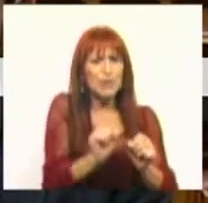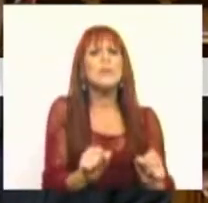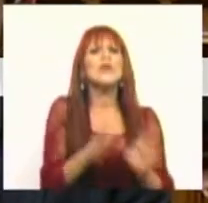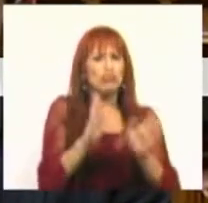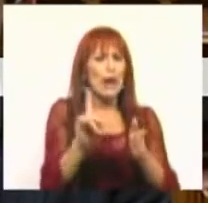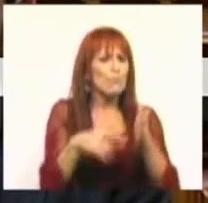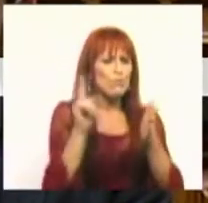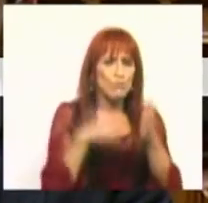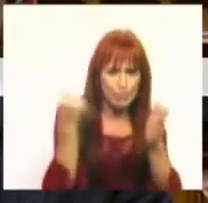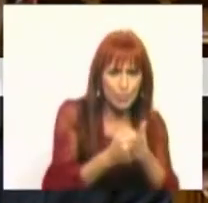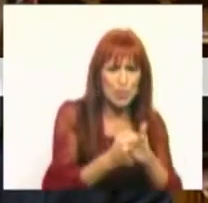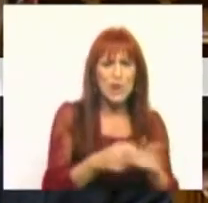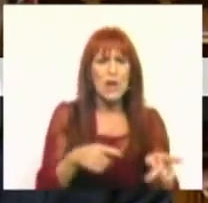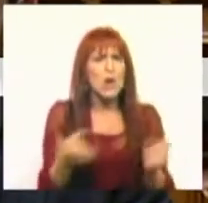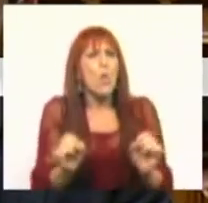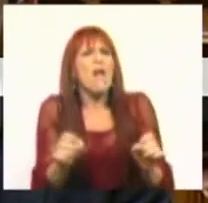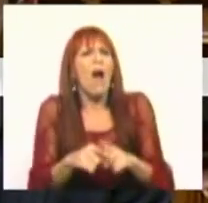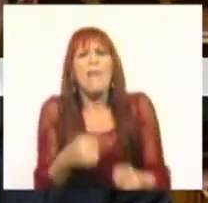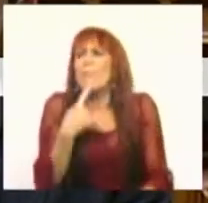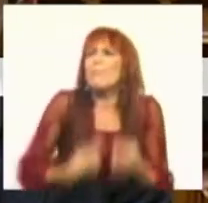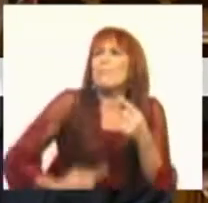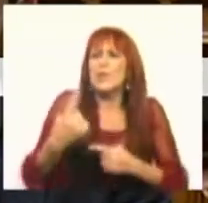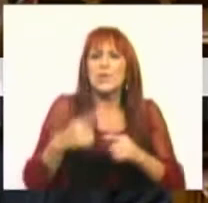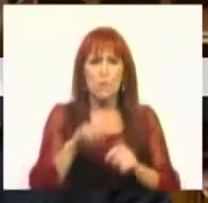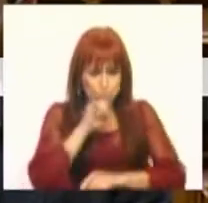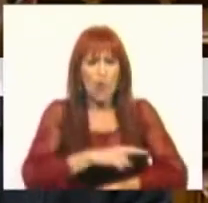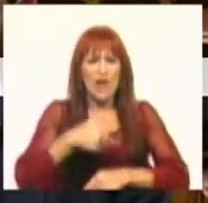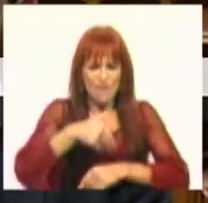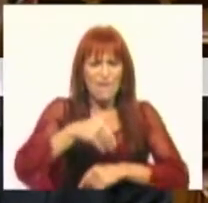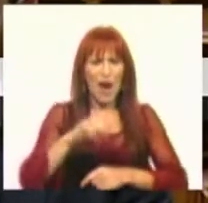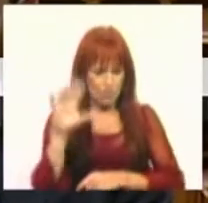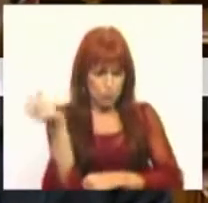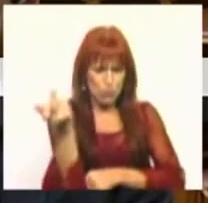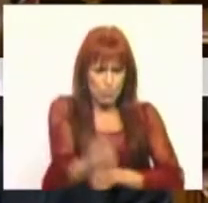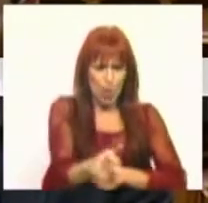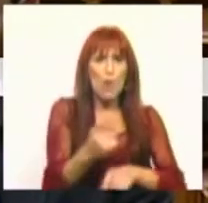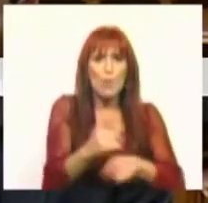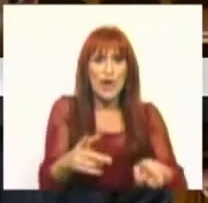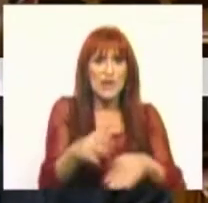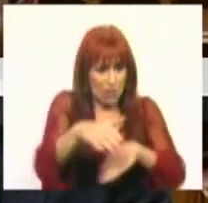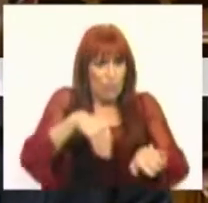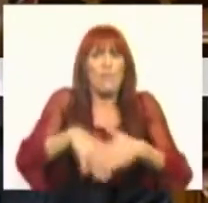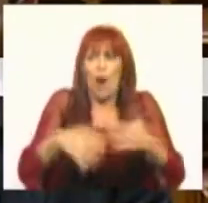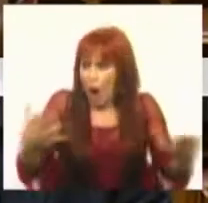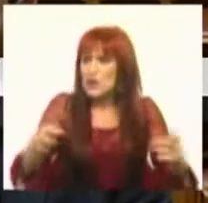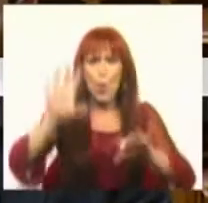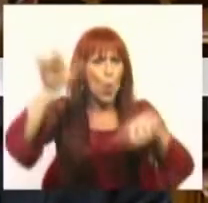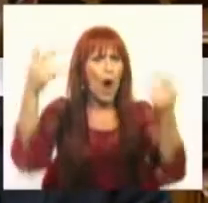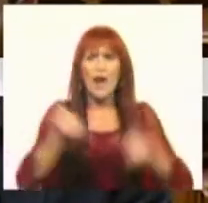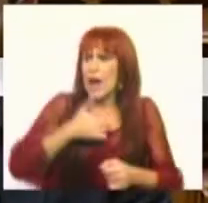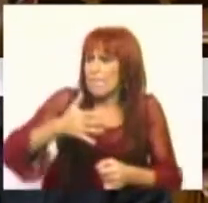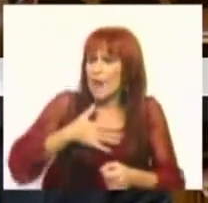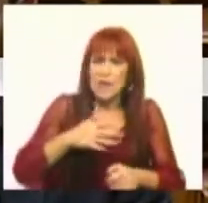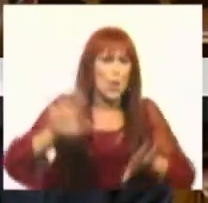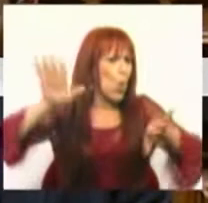seja conseguida, e não é nada de estranho que ela possa vir a acontecer, porque é isso que se faz com qualquer